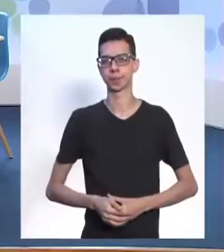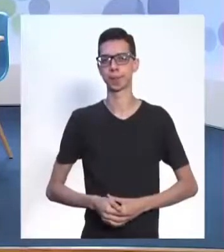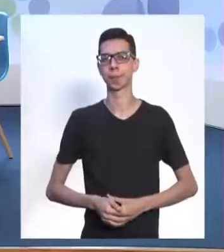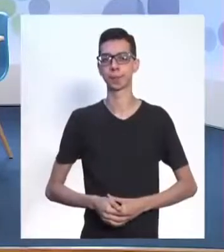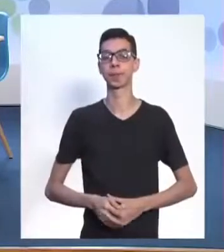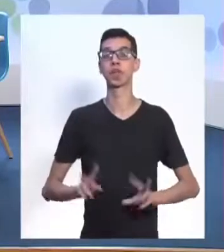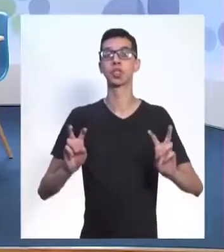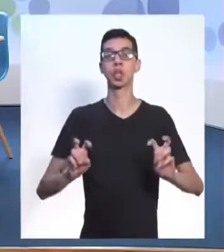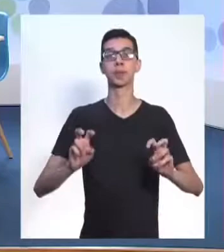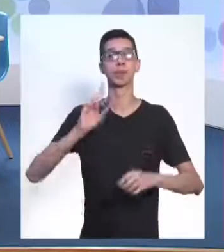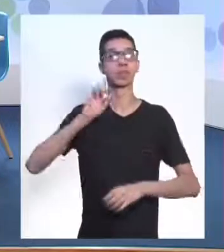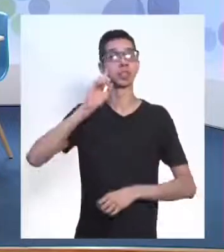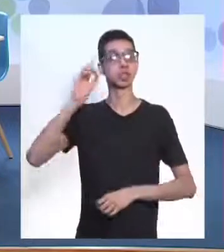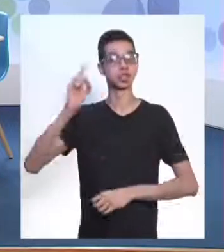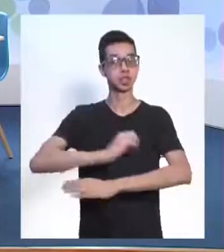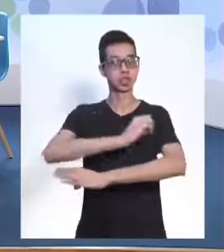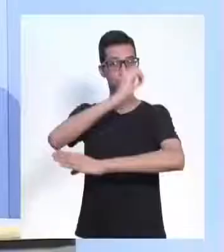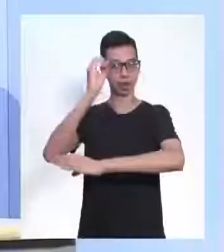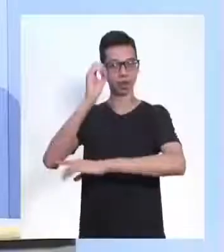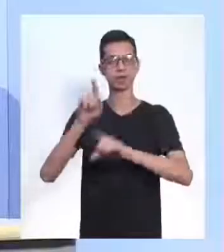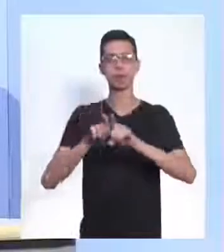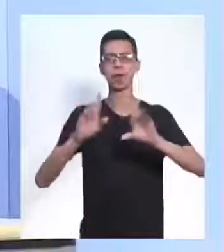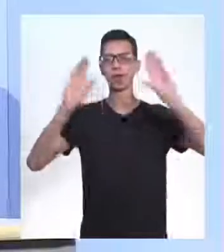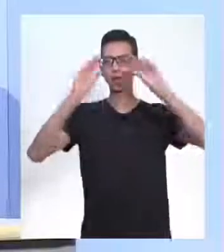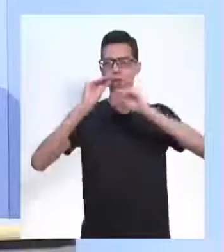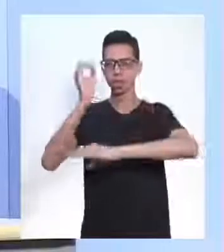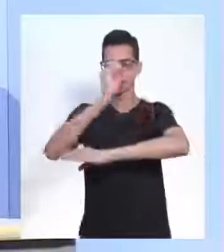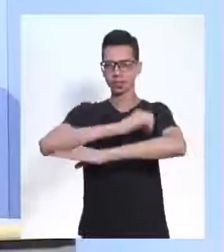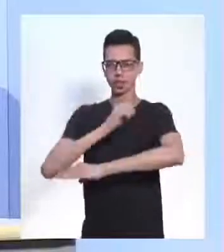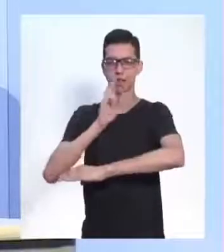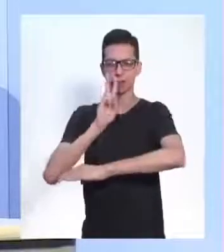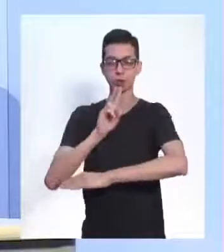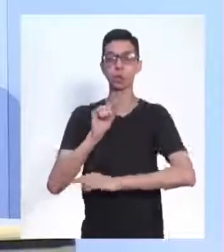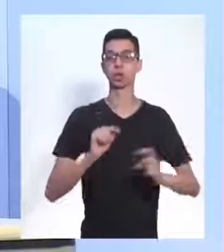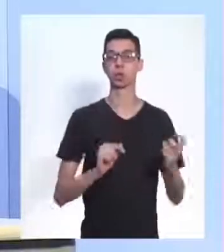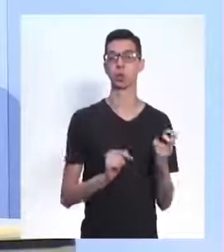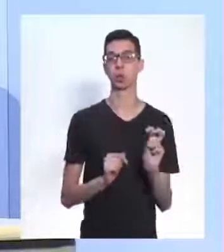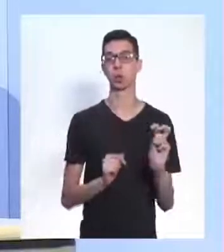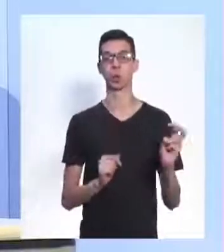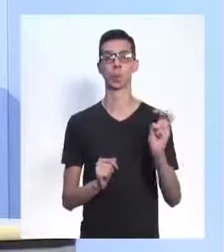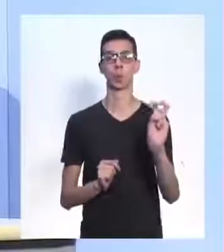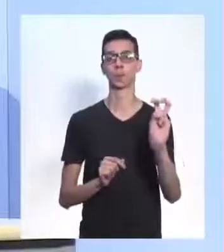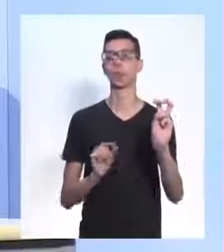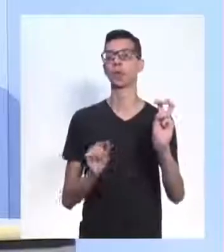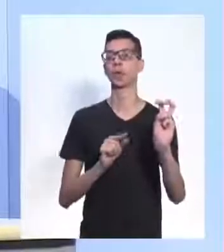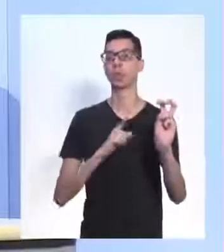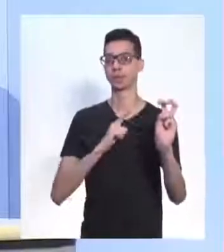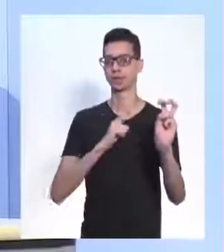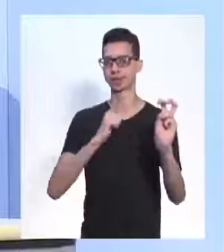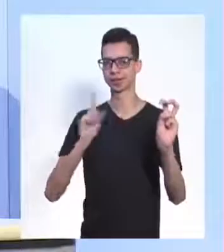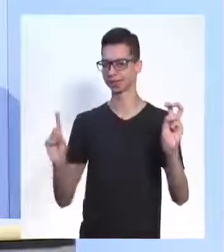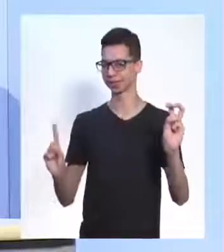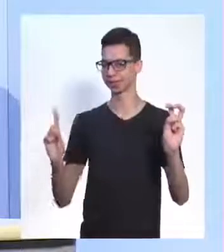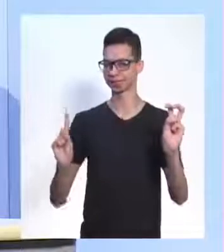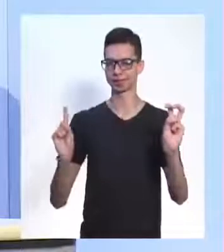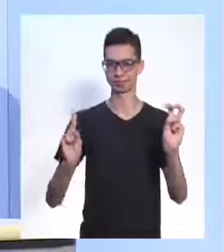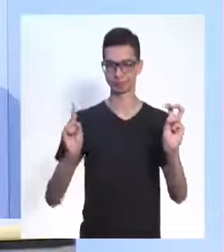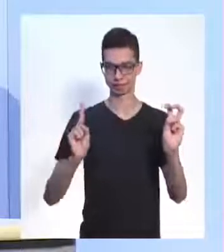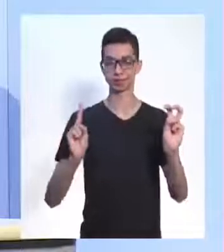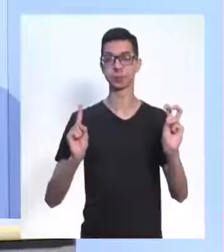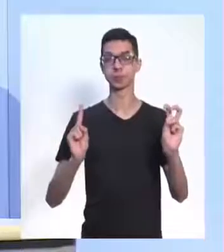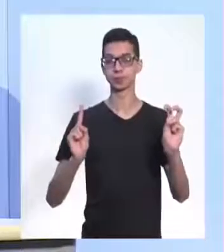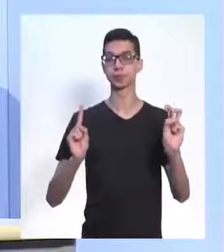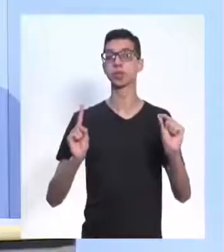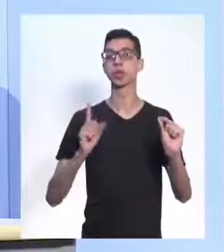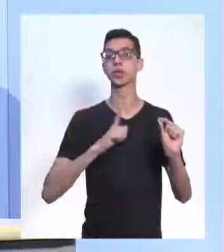e noite. Né? Observe aí que a cobra grande, ela vai e ela dá para o empregado, né, da filha dela, um